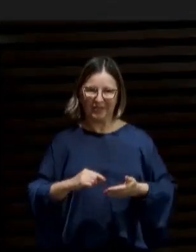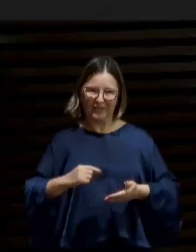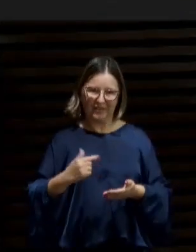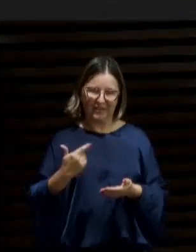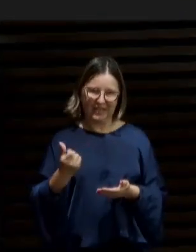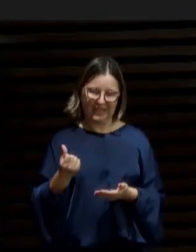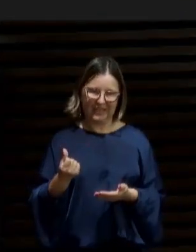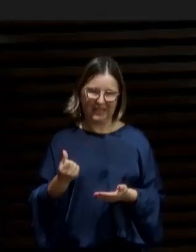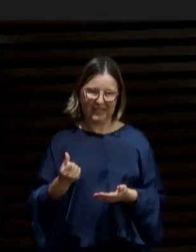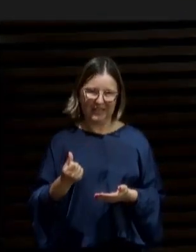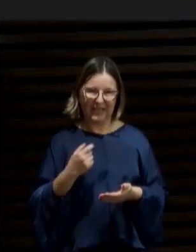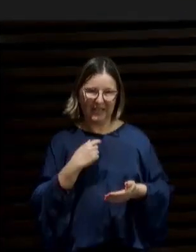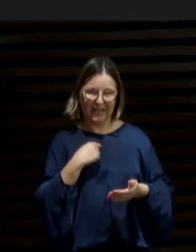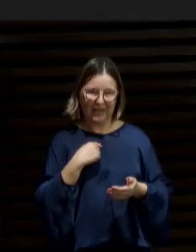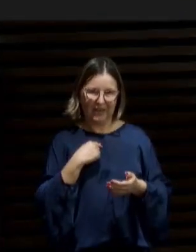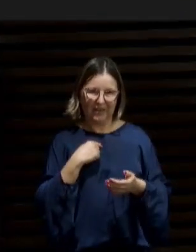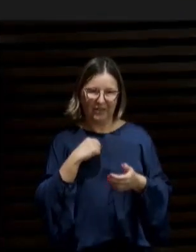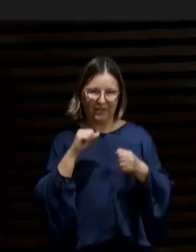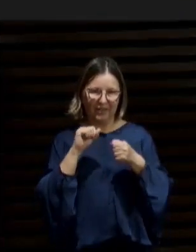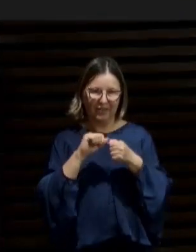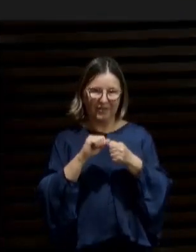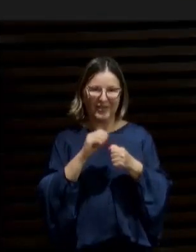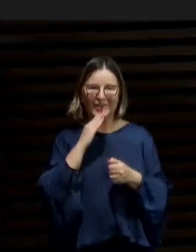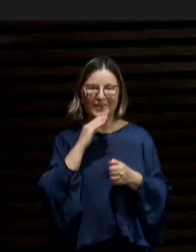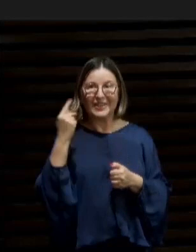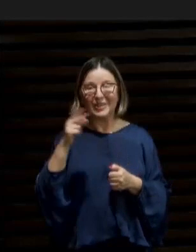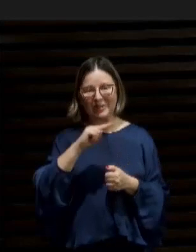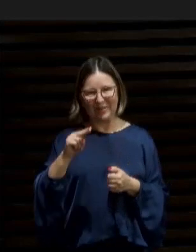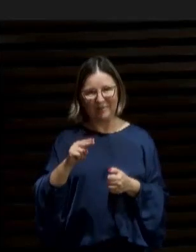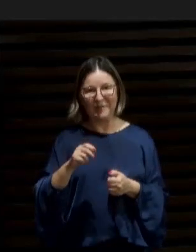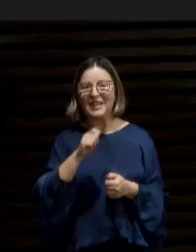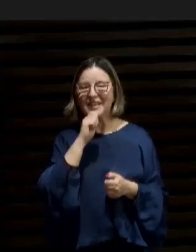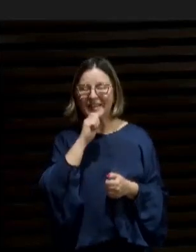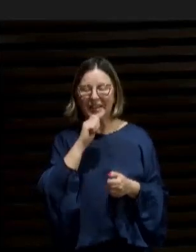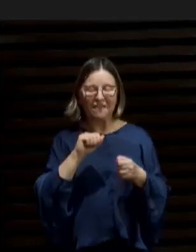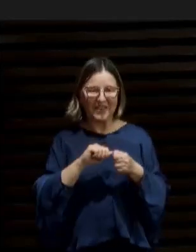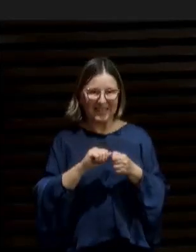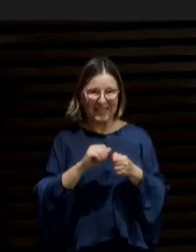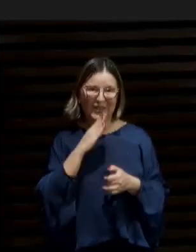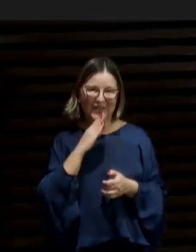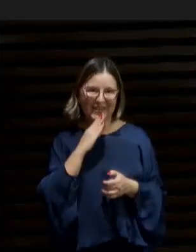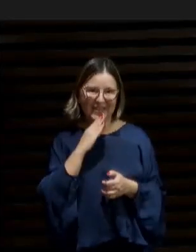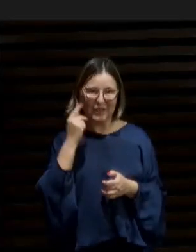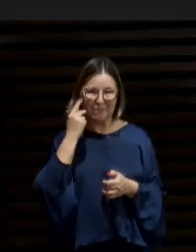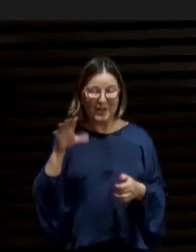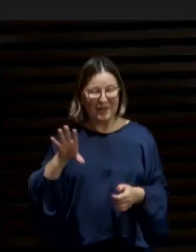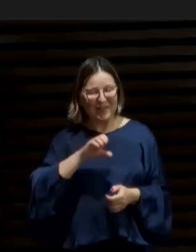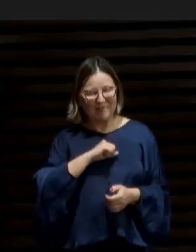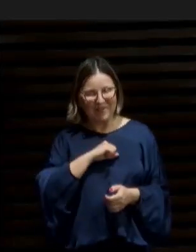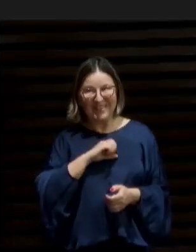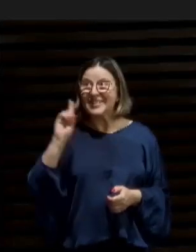Eu lhes fiz conhecer o teu nome e ainda o farei conhecer, a fim de que o amor com que